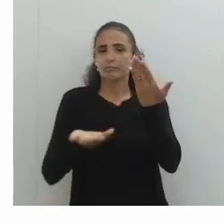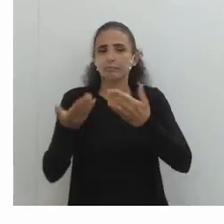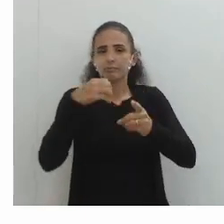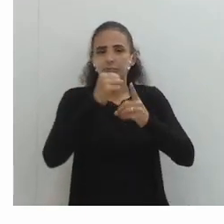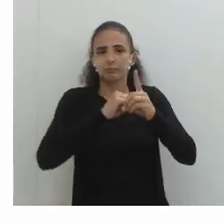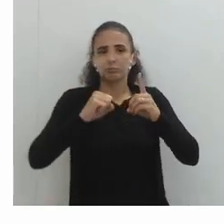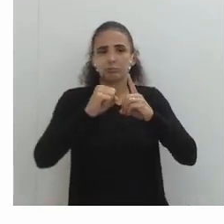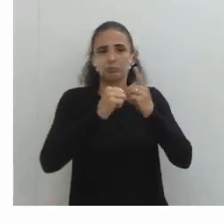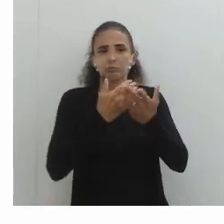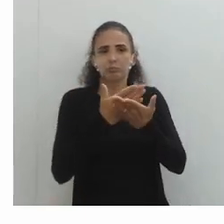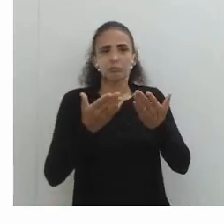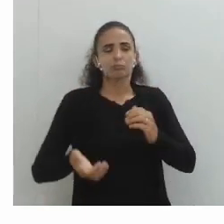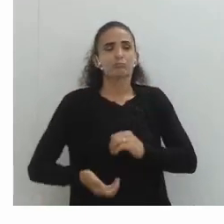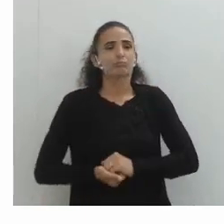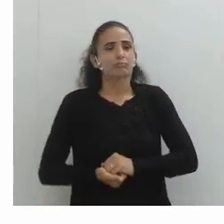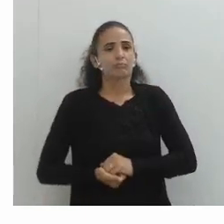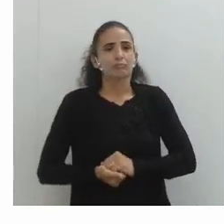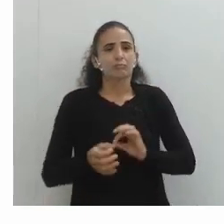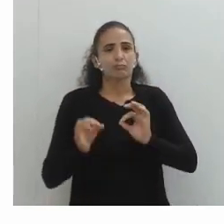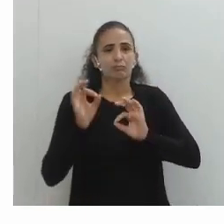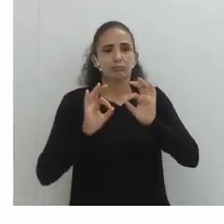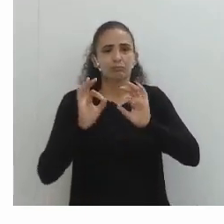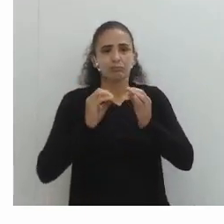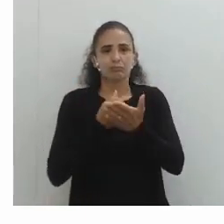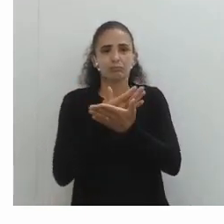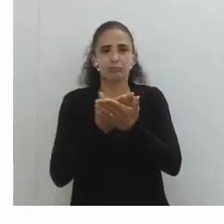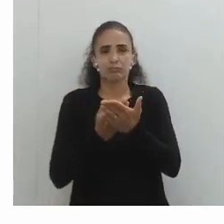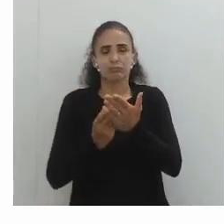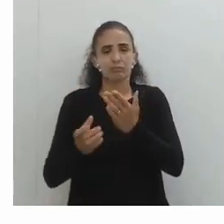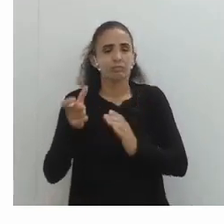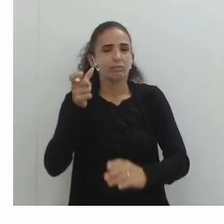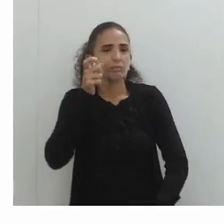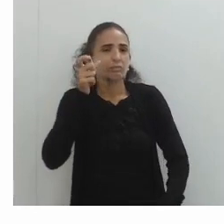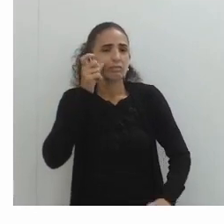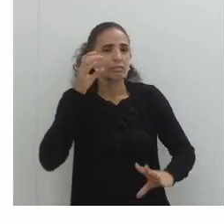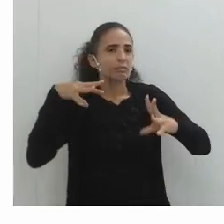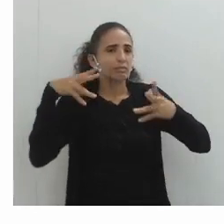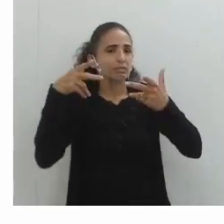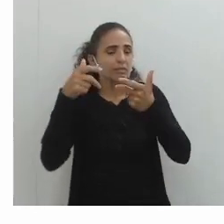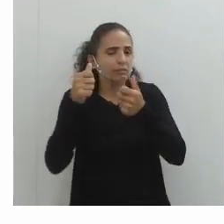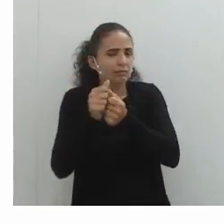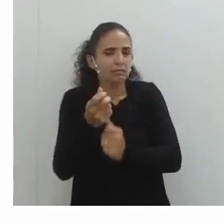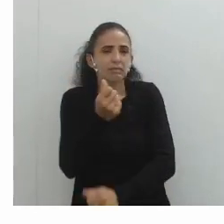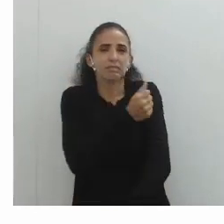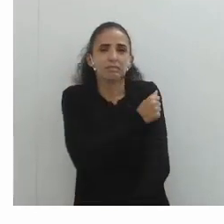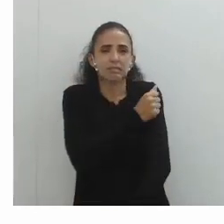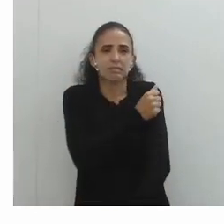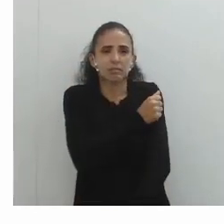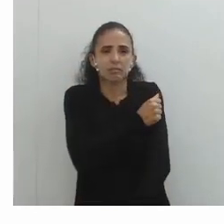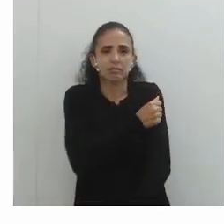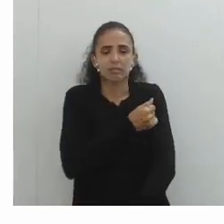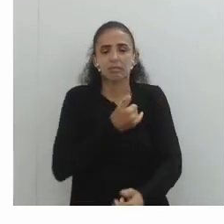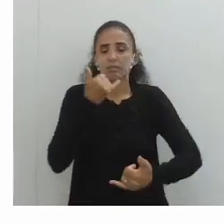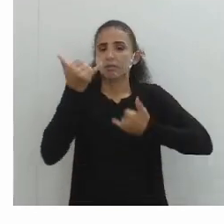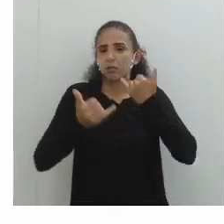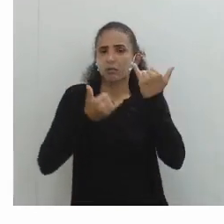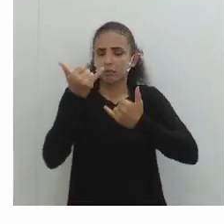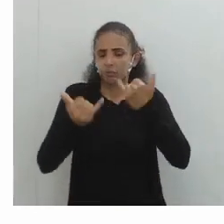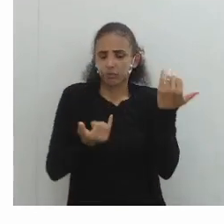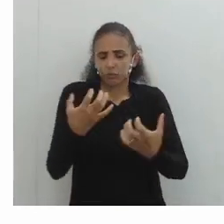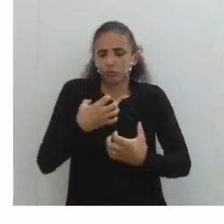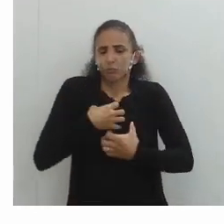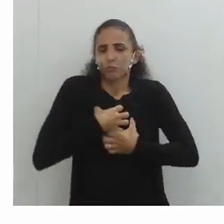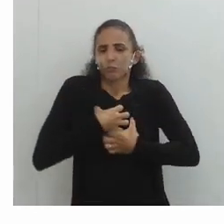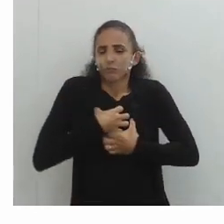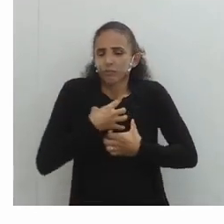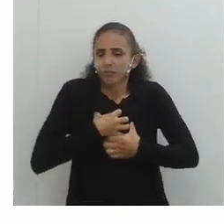socialização. São ativadores do interesse dos alunos de brincadeira diversa. Eu só brinco aquilo que eu gosto, que eu me sinto